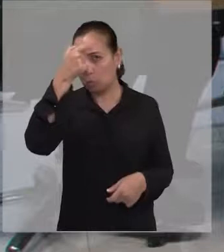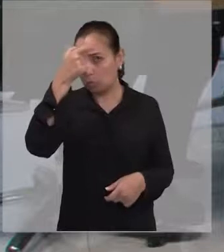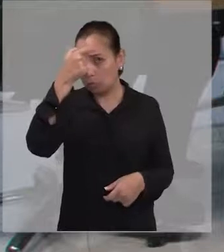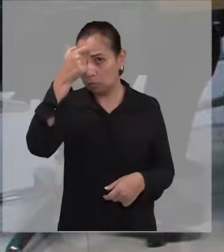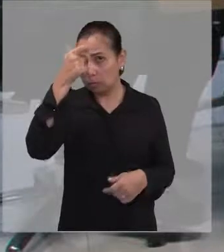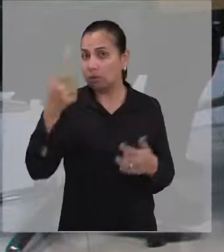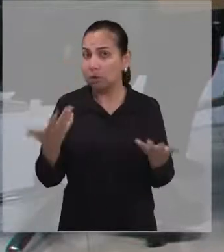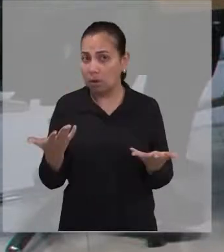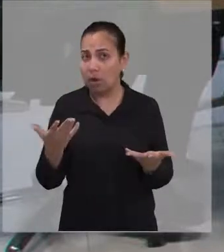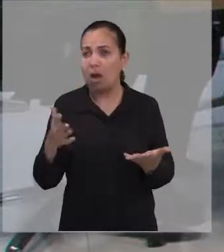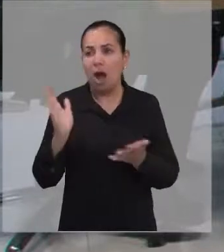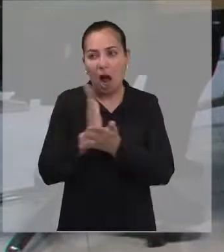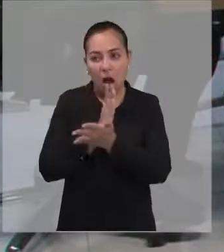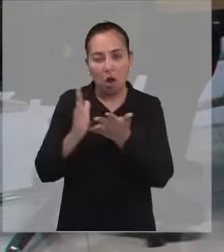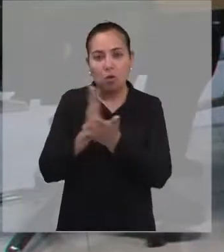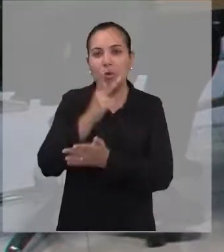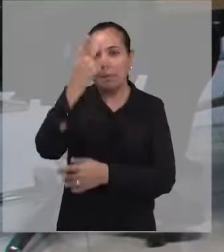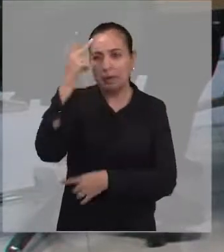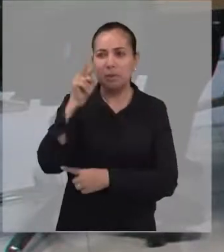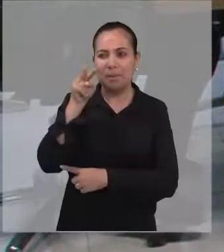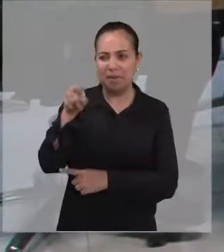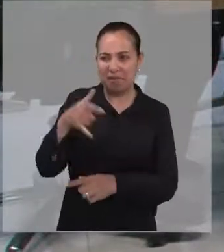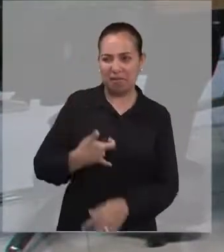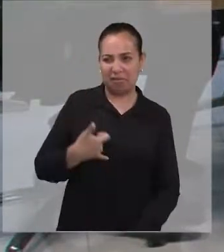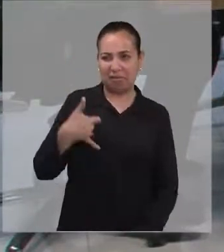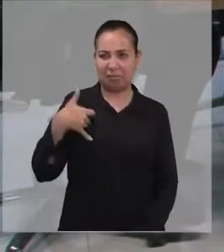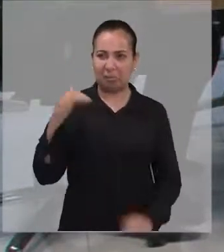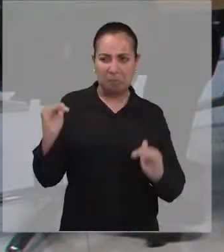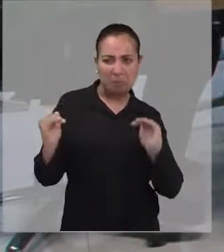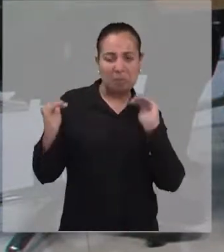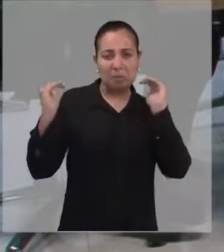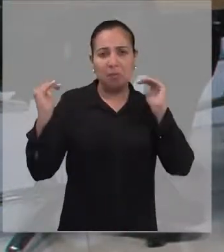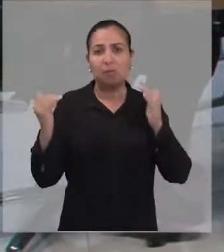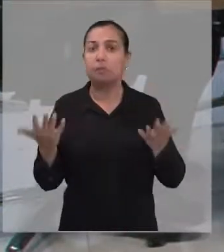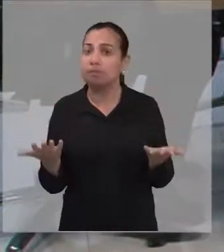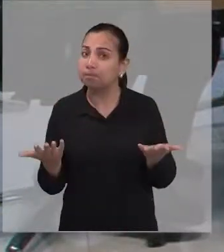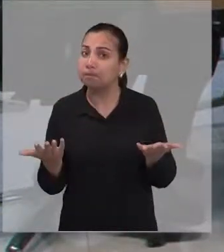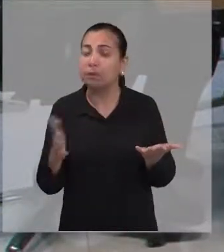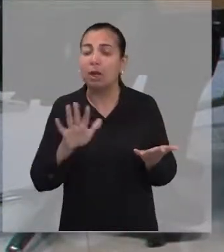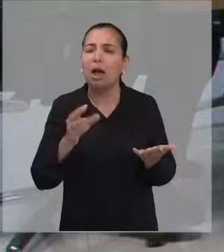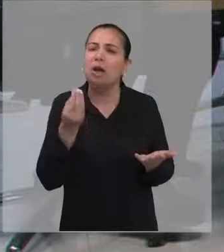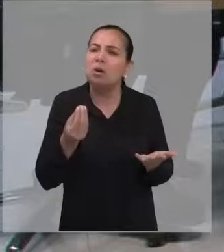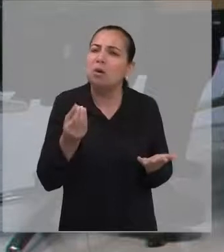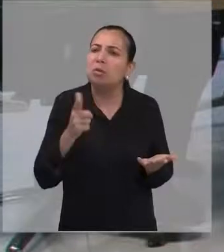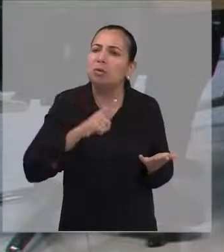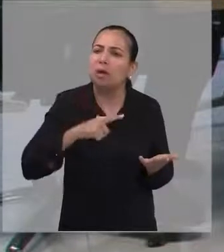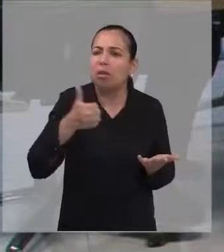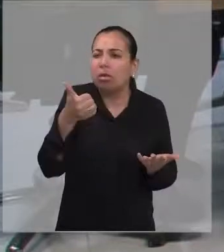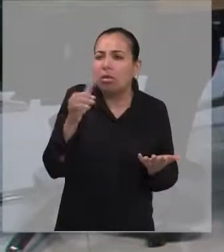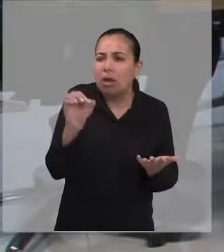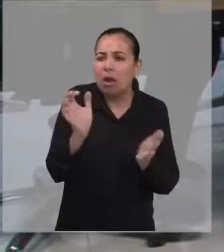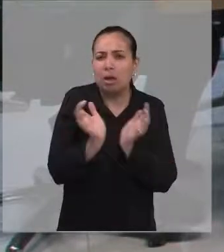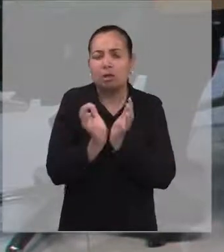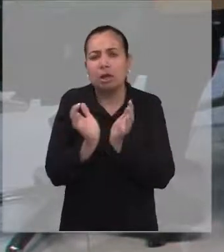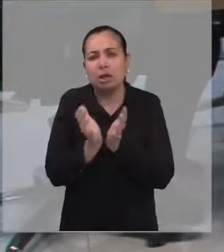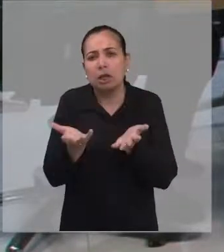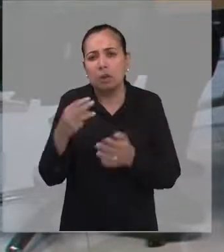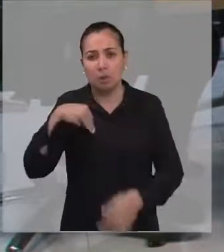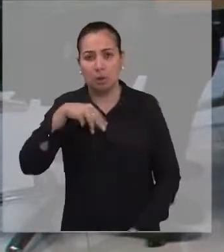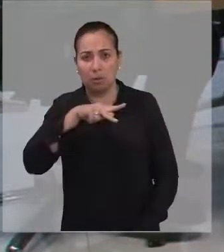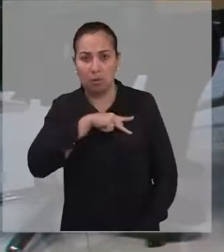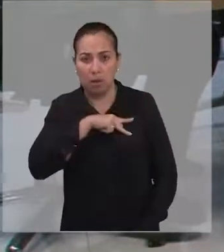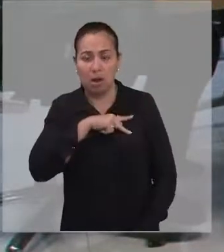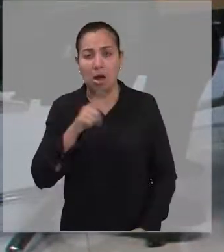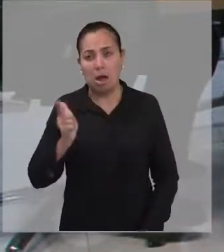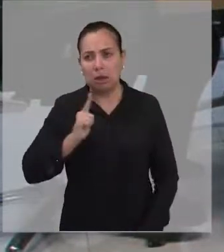Há até quem os ache arrogante. Então, não vamos supor que uma equipe com 10 ou 12 membros do Ministério